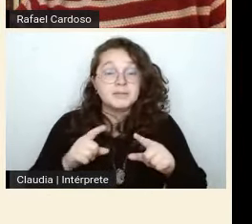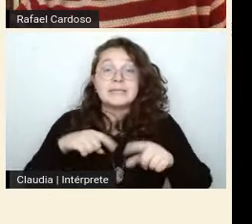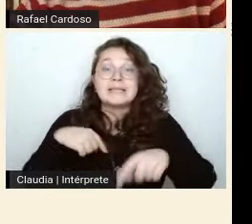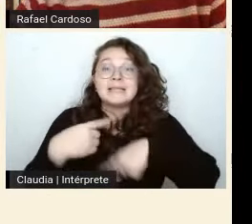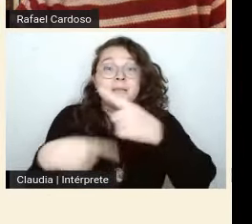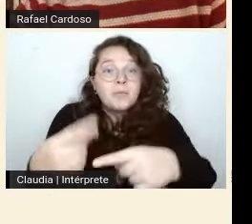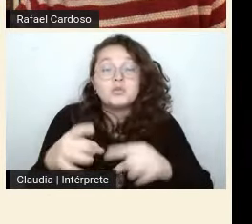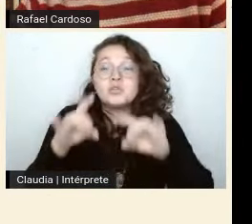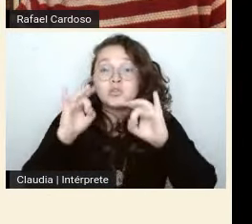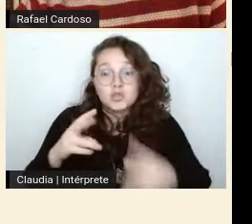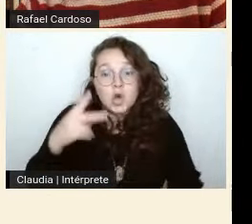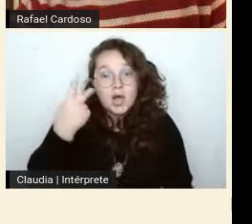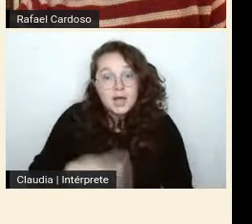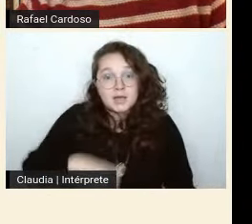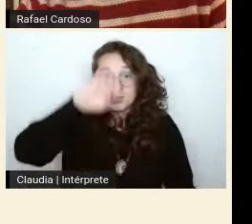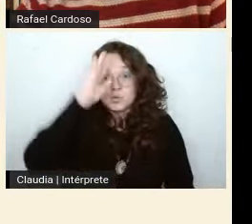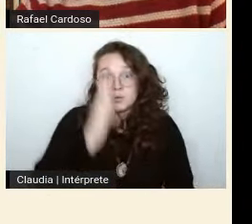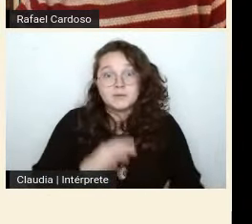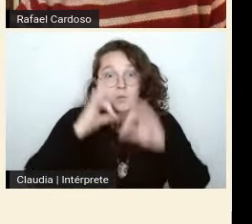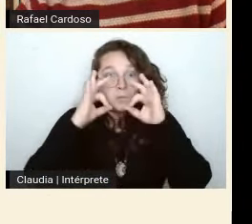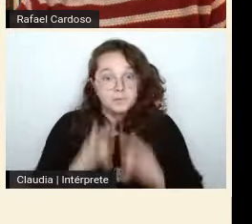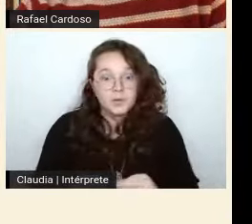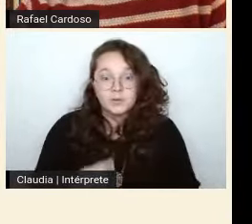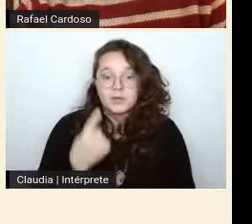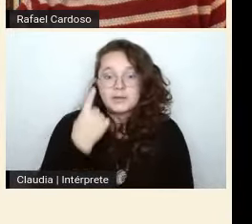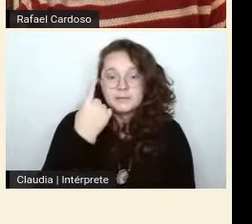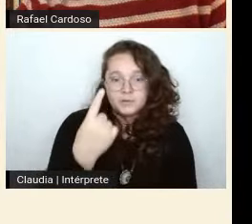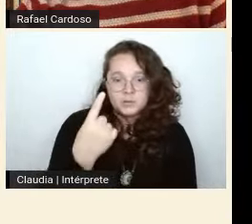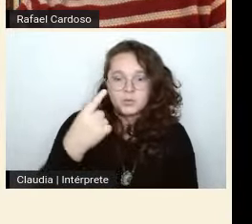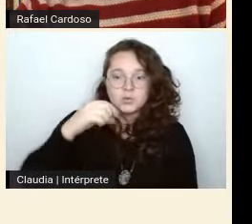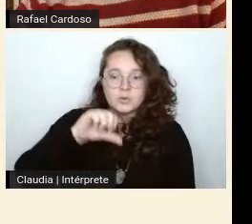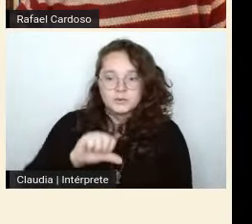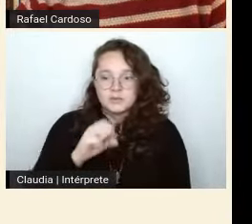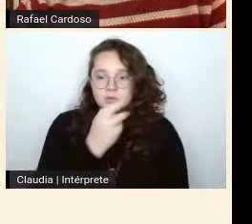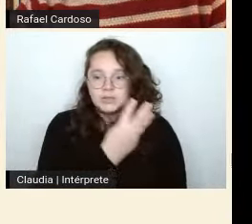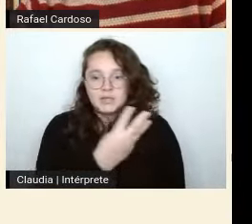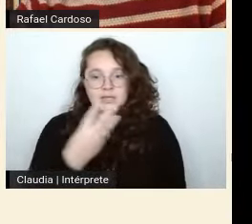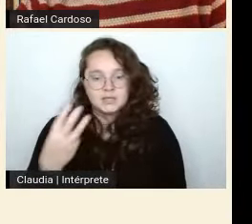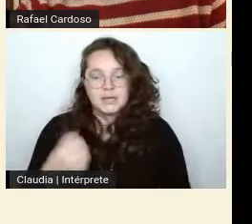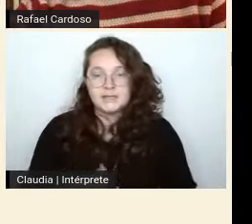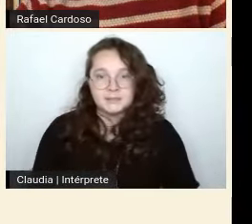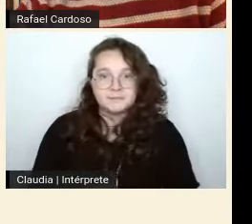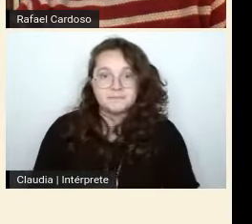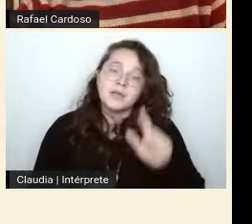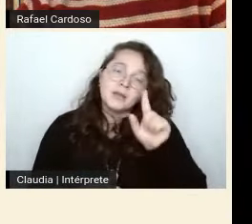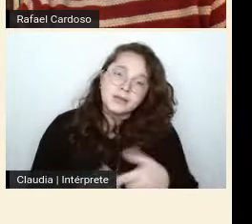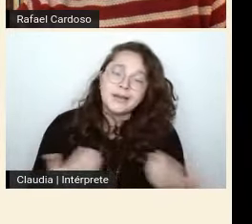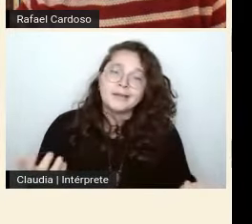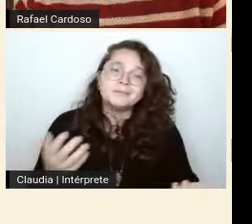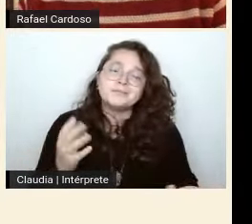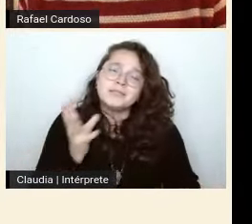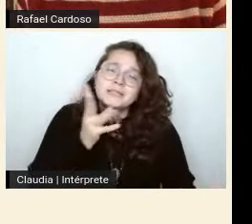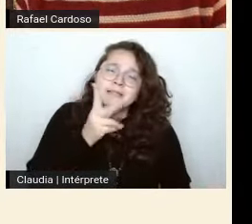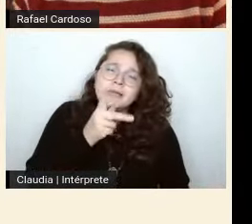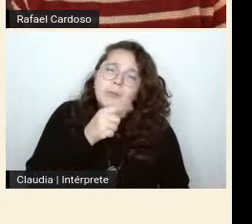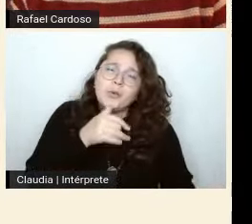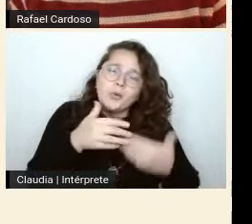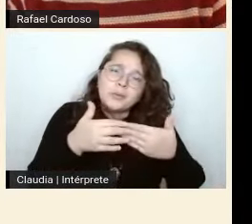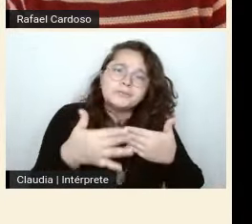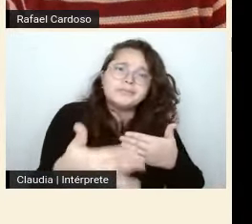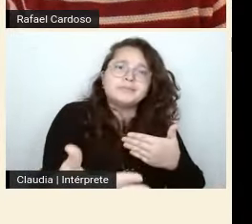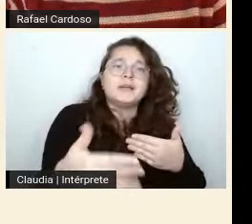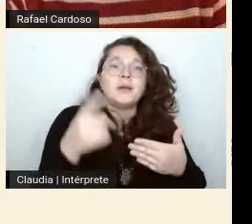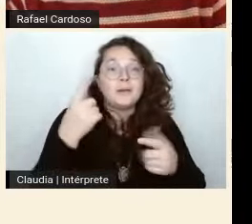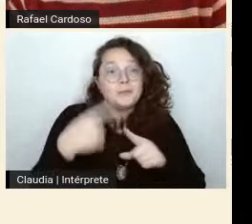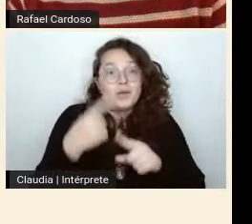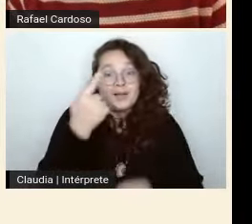1933. Tarde demais, portanto, para credenciar a semana como um momento de afirmação da afro-brasilidade.